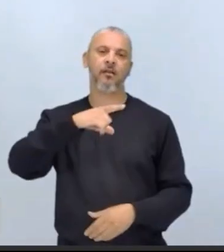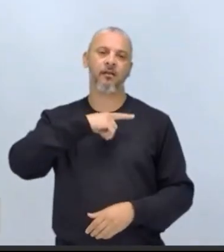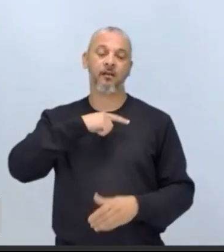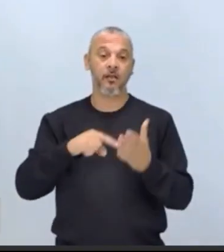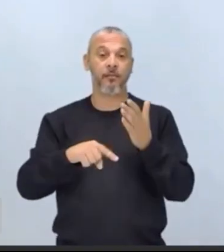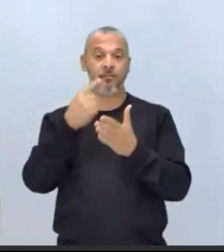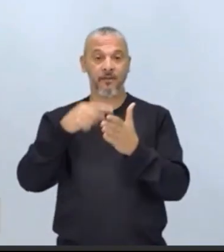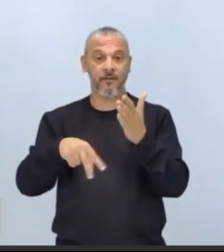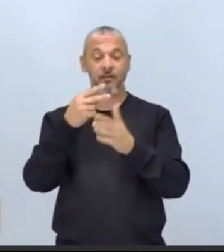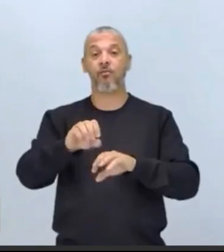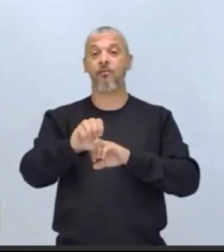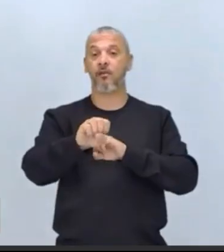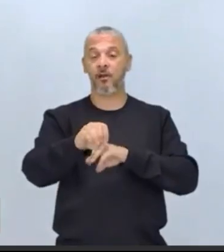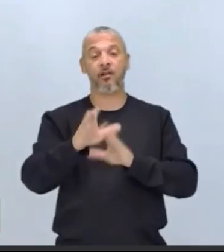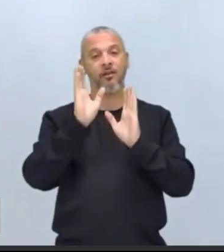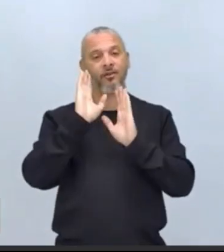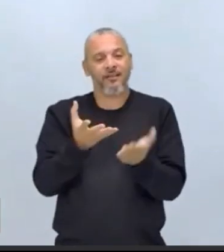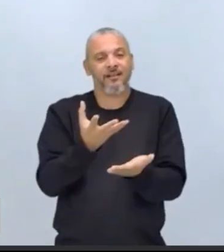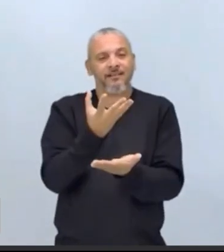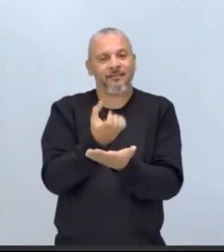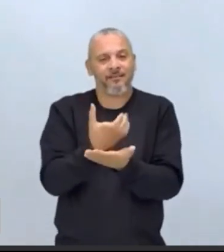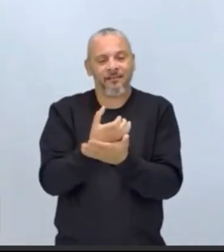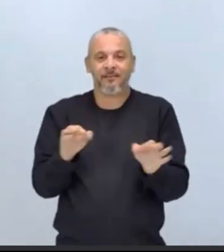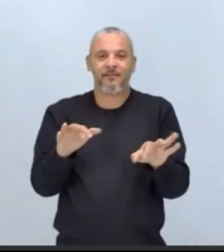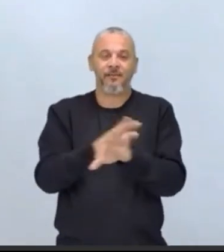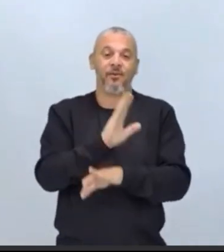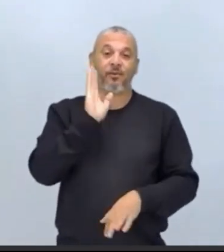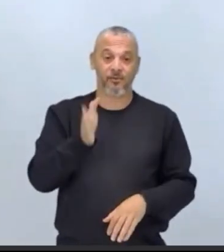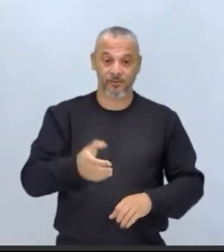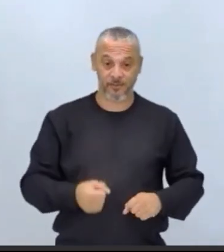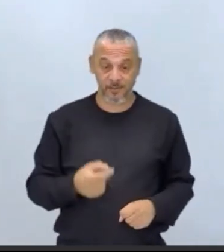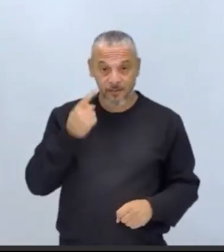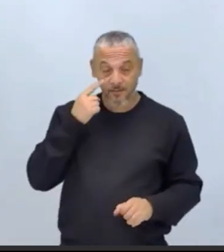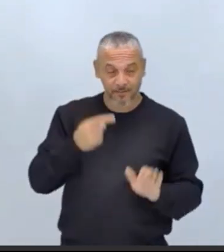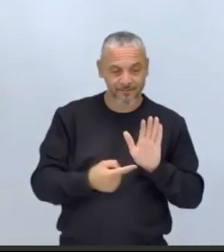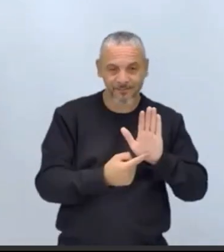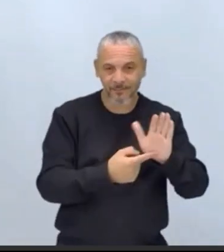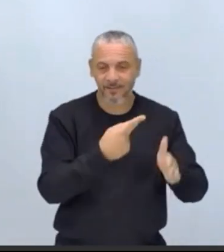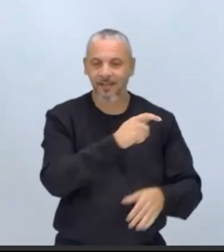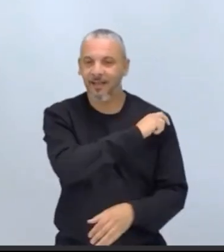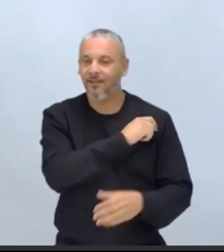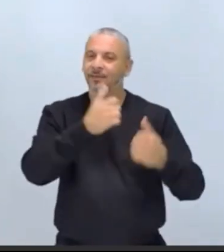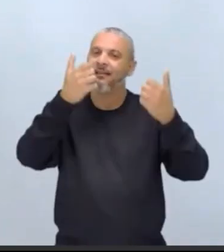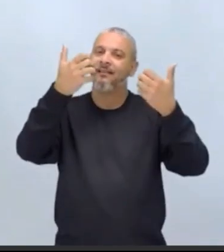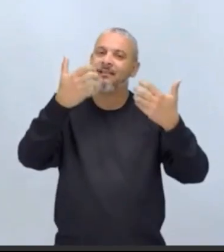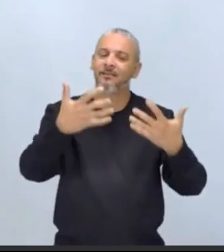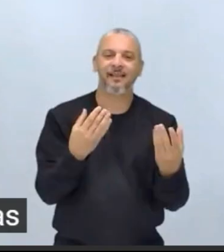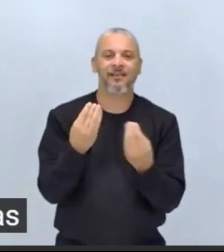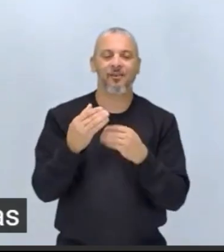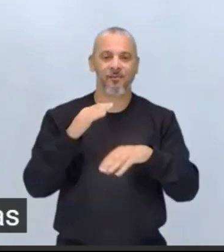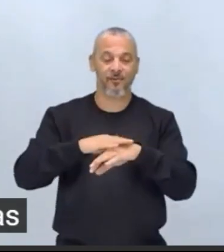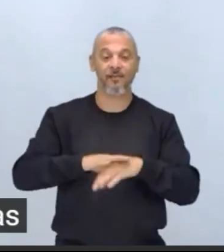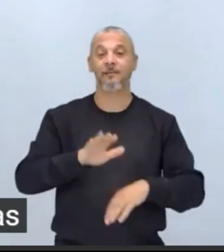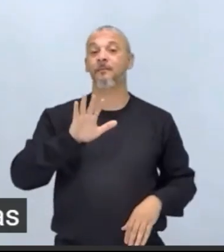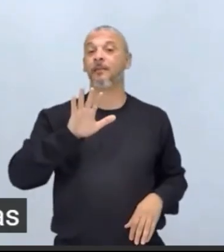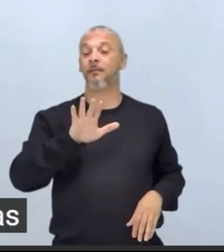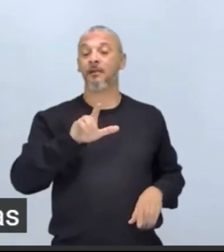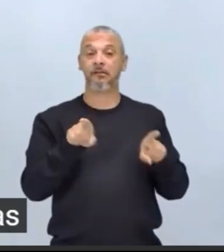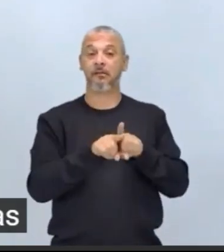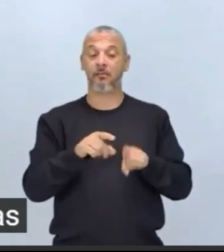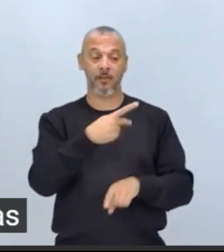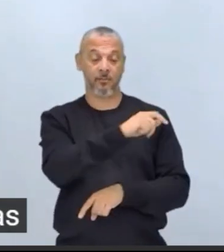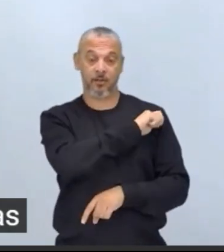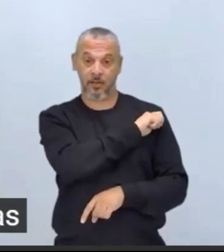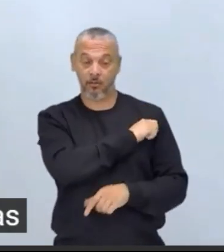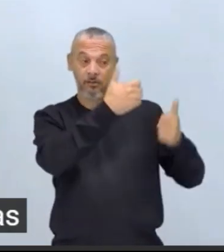da primeira aula e da segunda que foi já efetuado, e aí você pode recorrer a ele para explicar a montagem. Mas traga para os seus